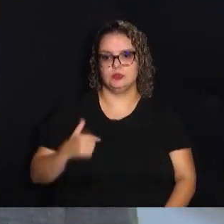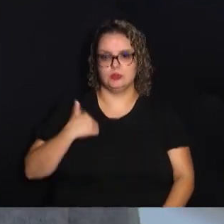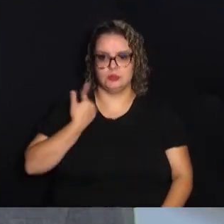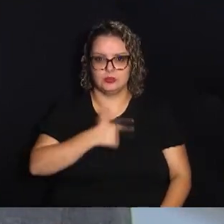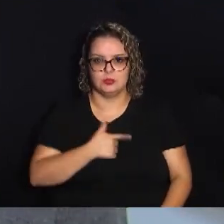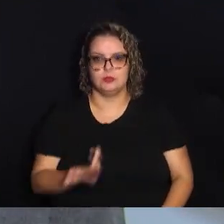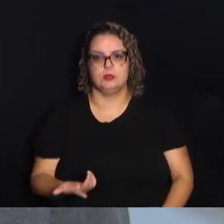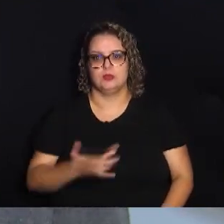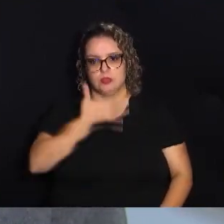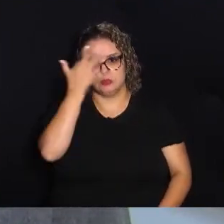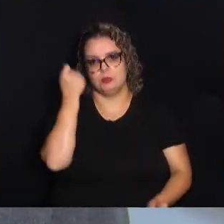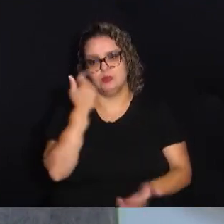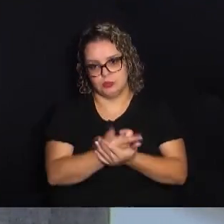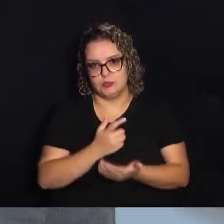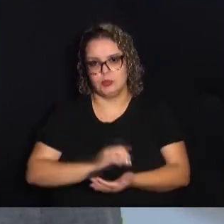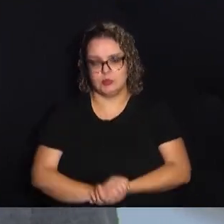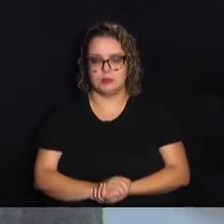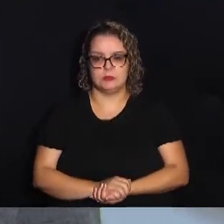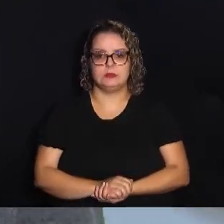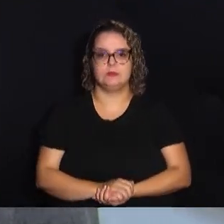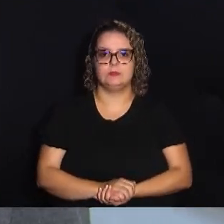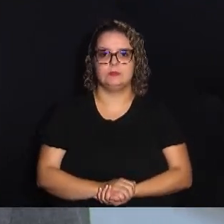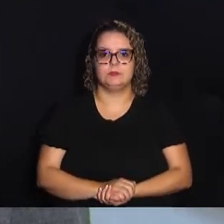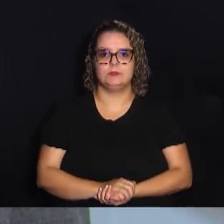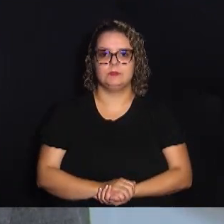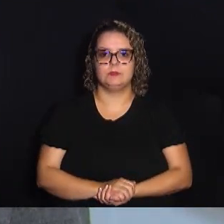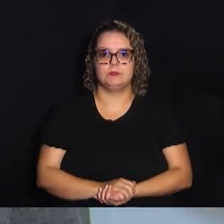garantir os direitos dos nossos consumidores